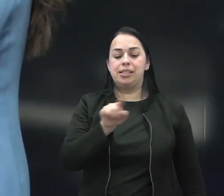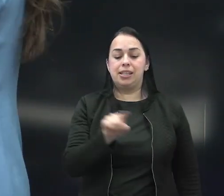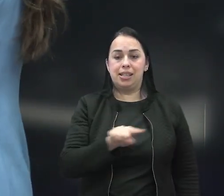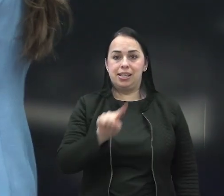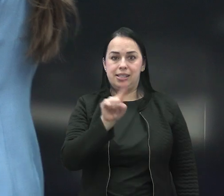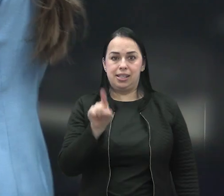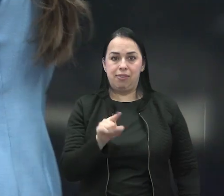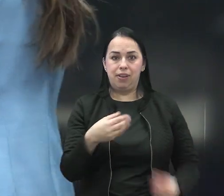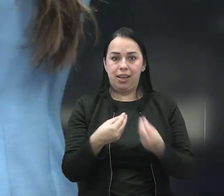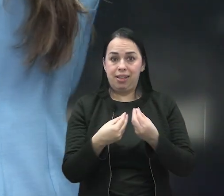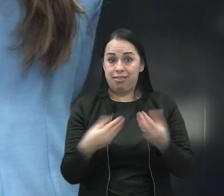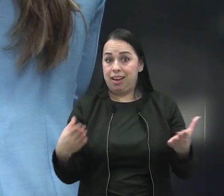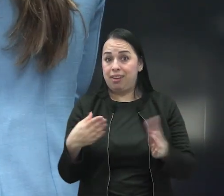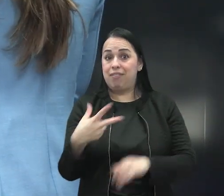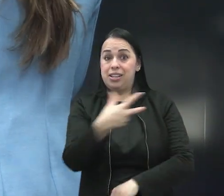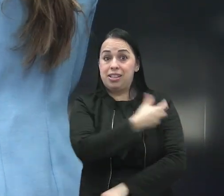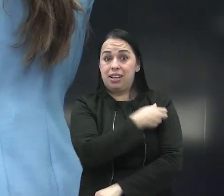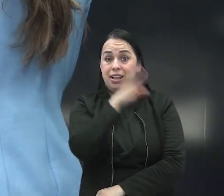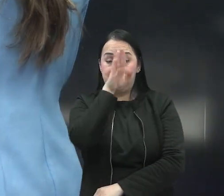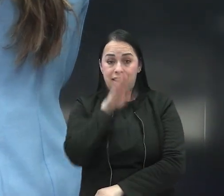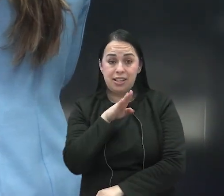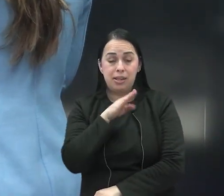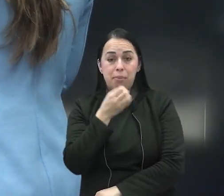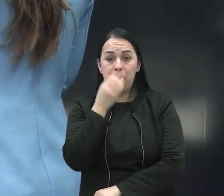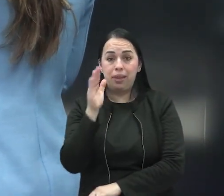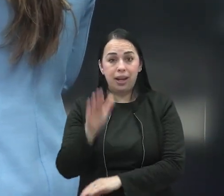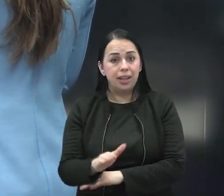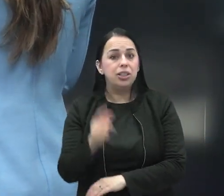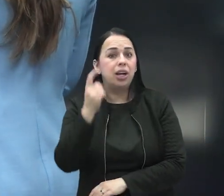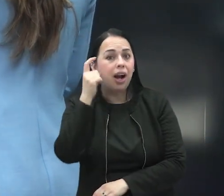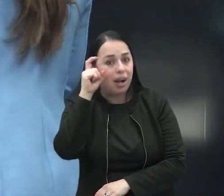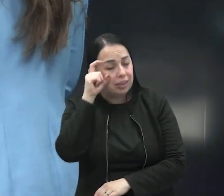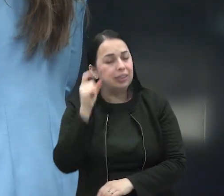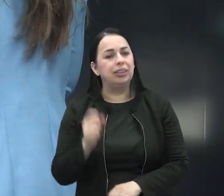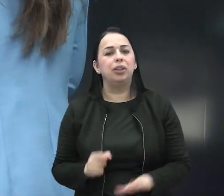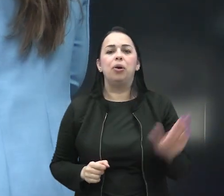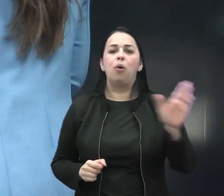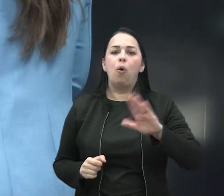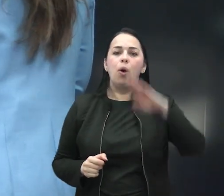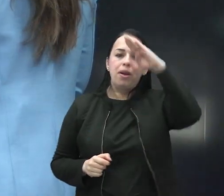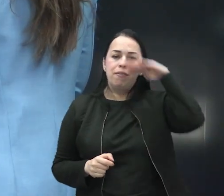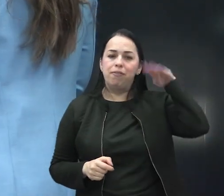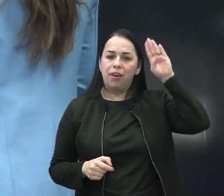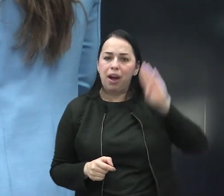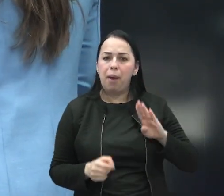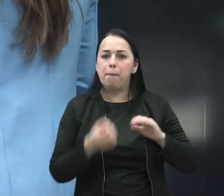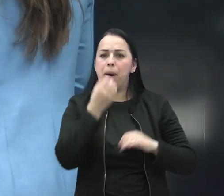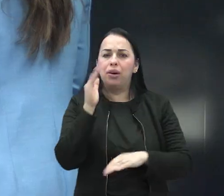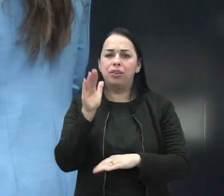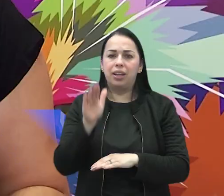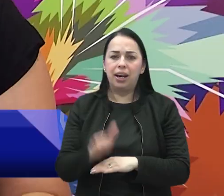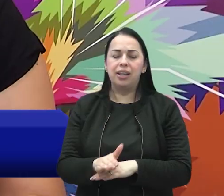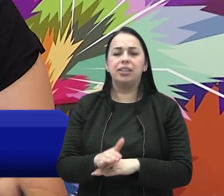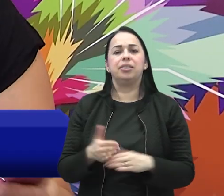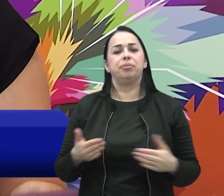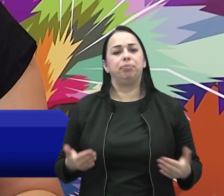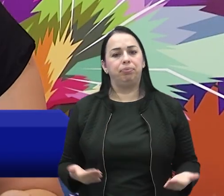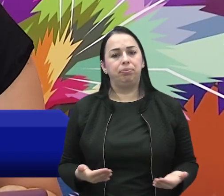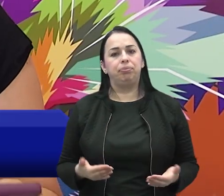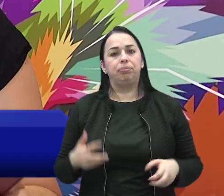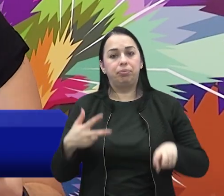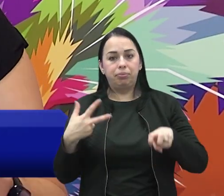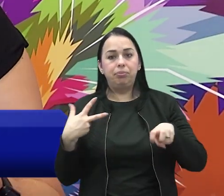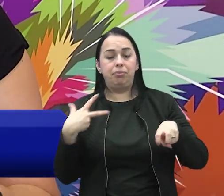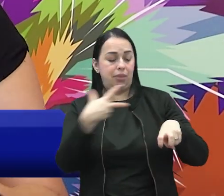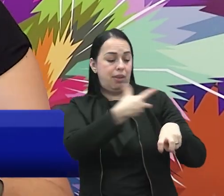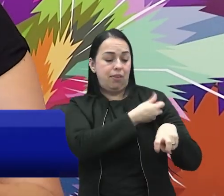Centro de Zoonoses oferece uma das vacinas de graça, né, Ana? Boa tarde para você. Oi, Fran, boa tarde para você, boa tarde a todos que